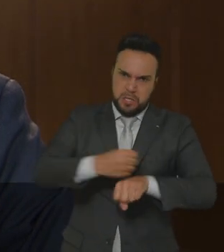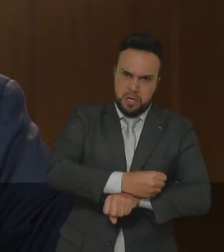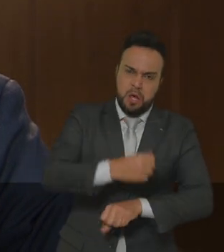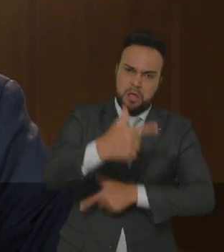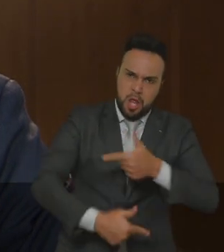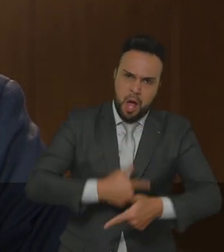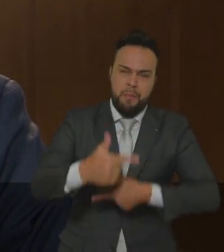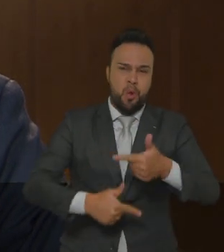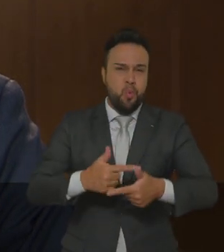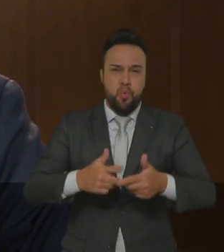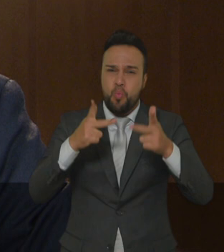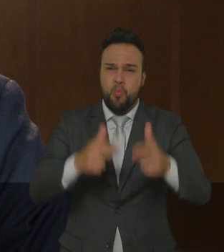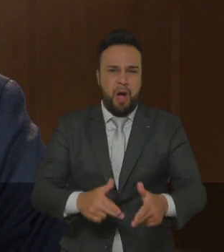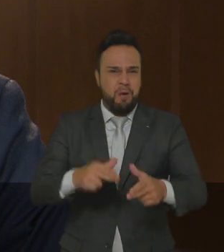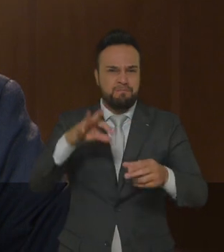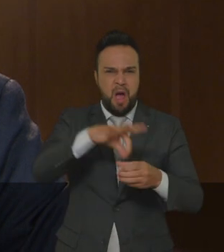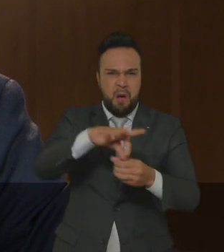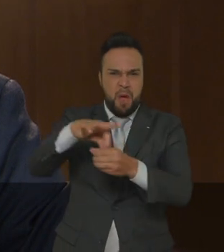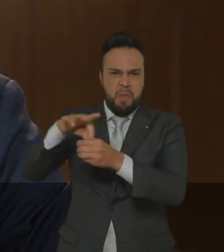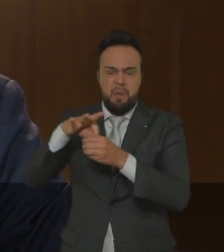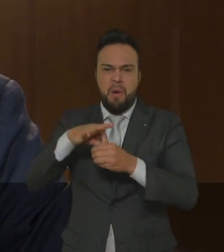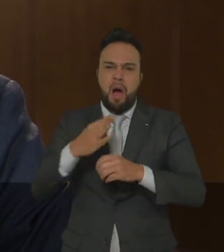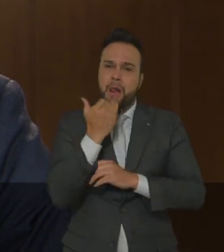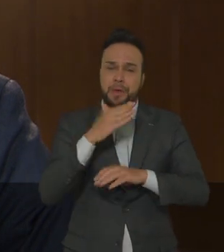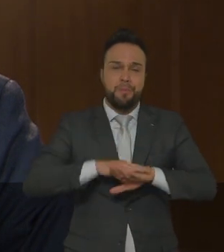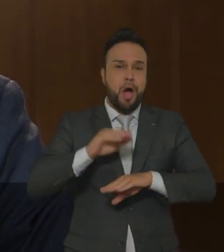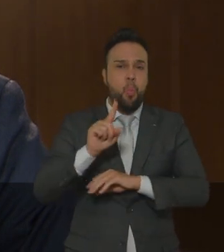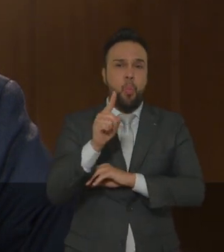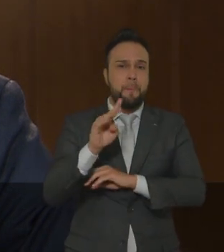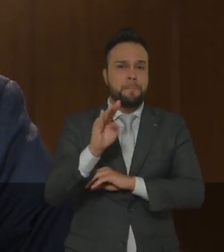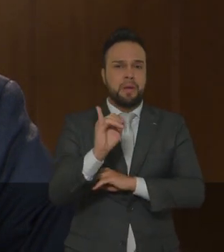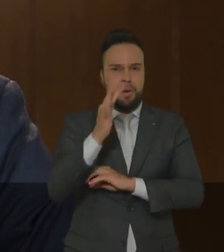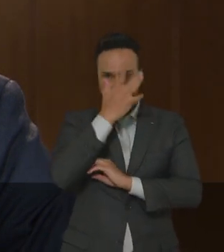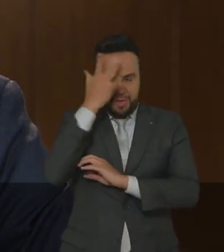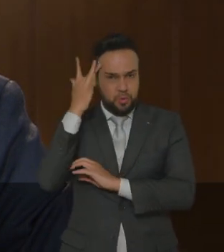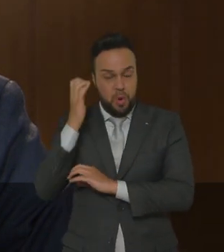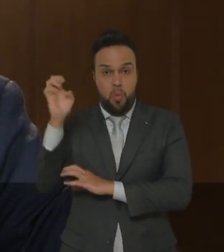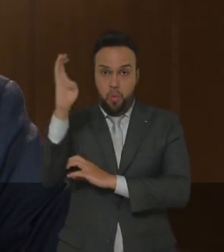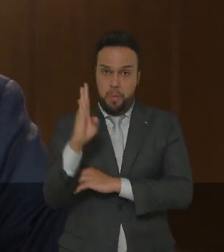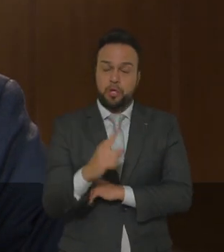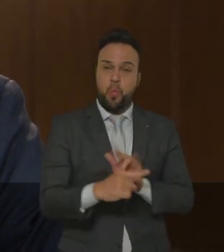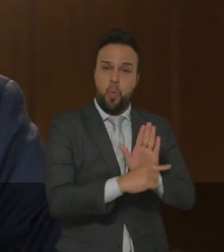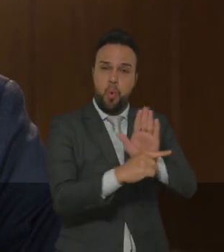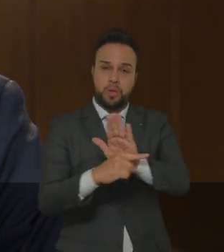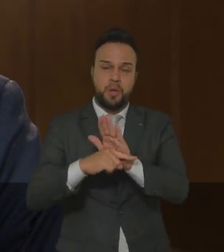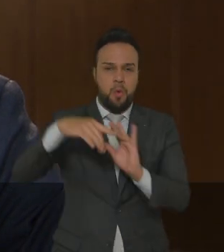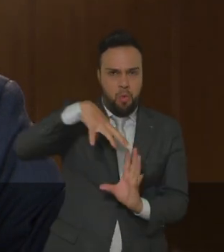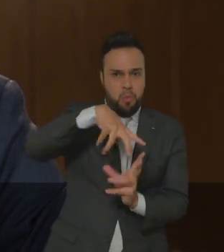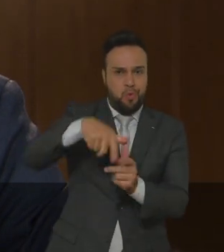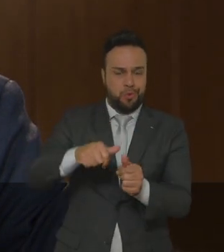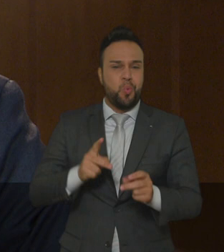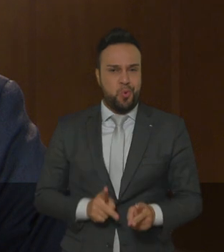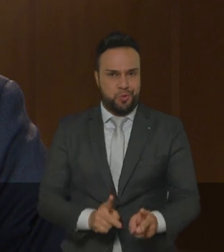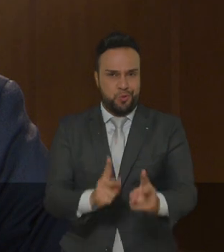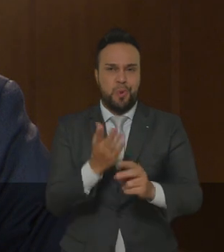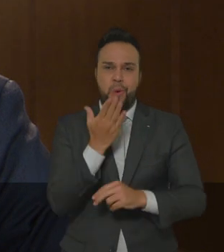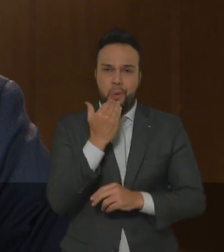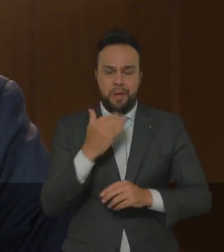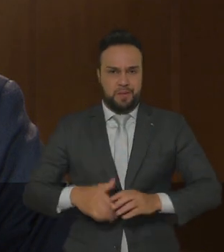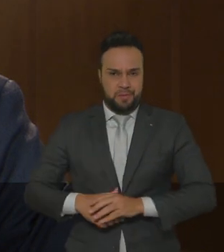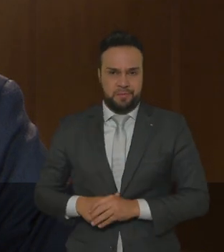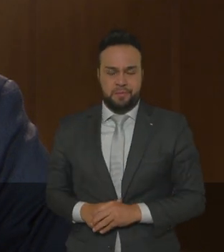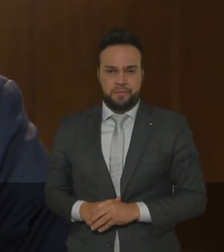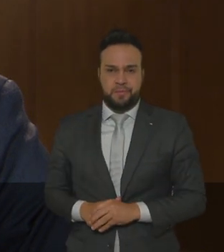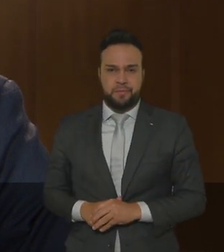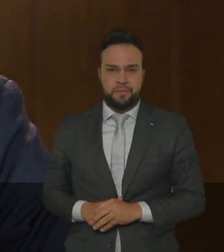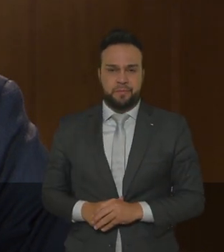como nunca produziu com os alimentos para mais um milhão de pessoas o Brasil contribuiu para que